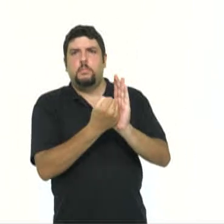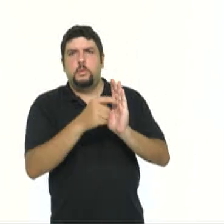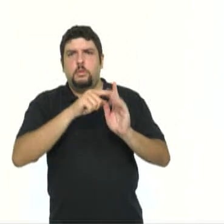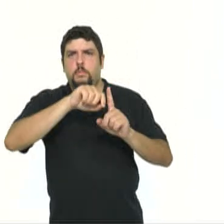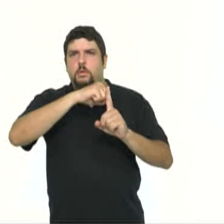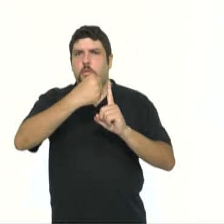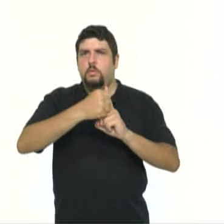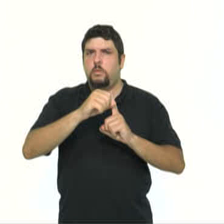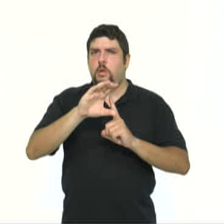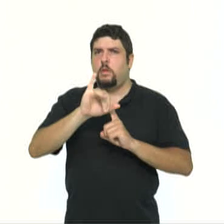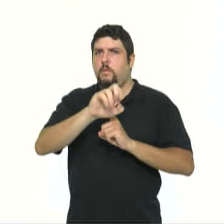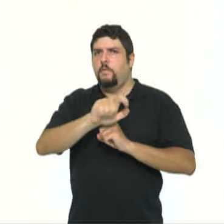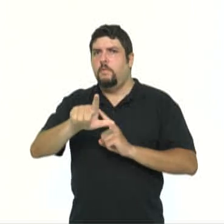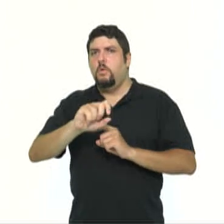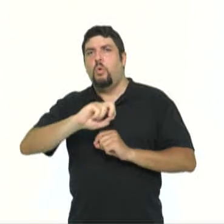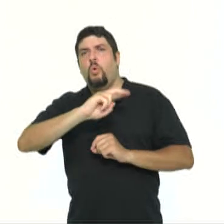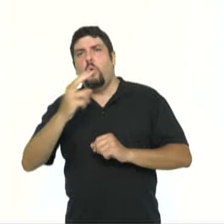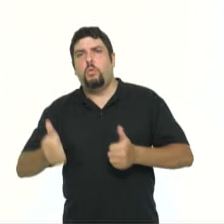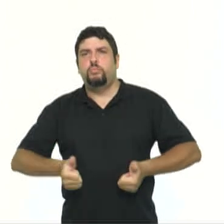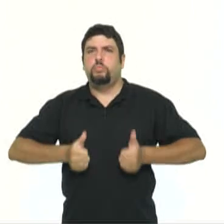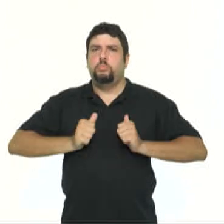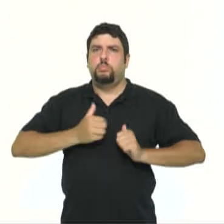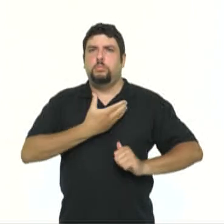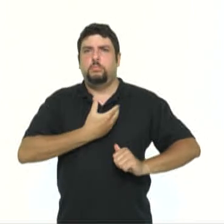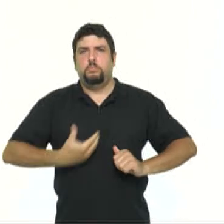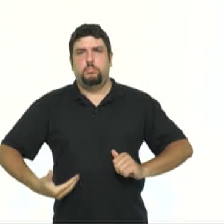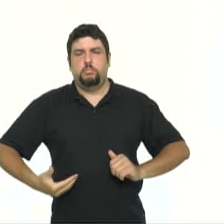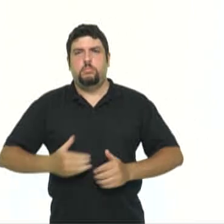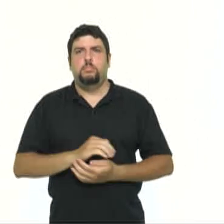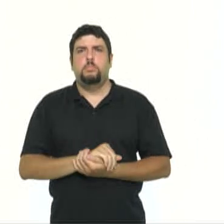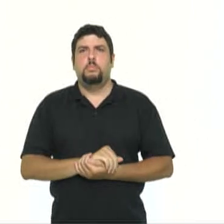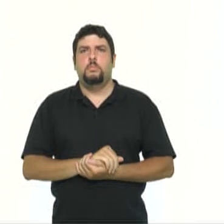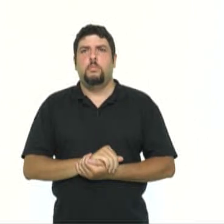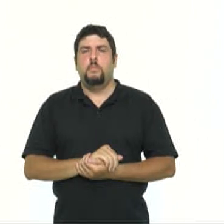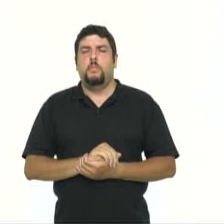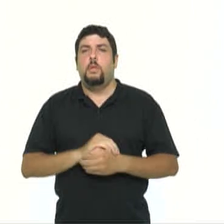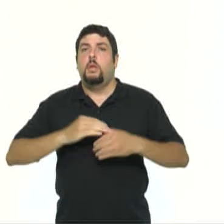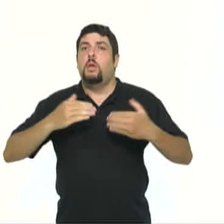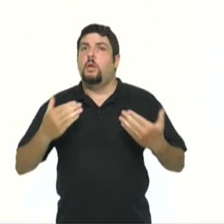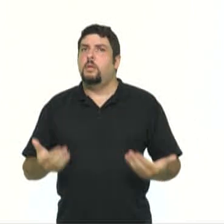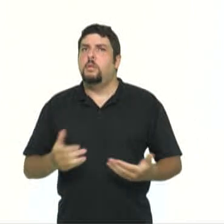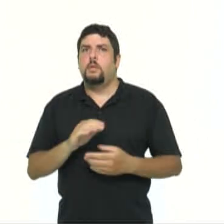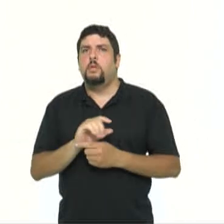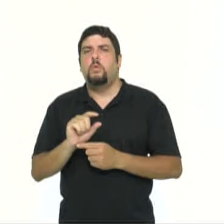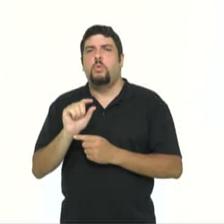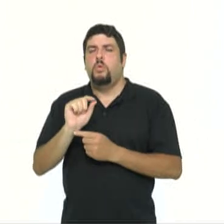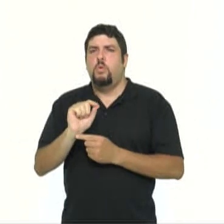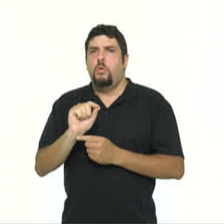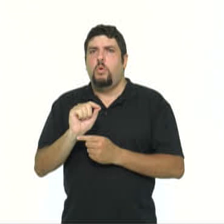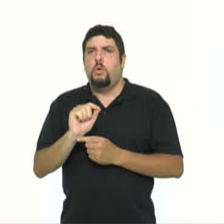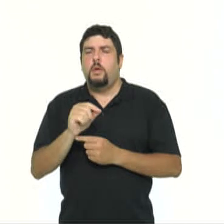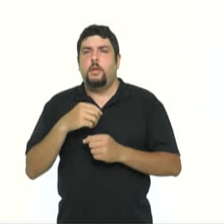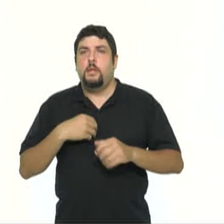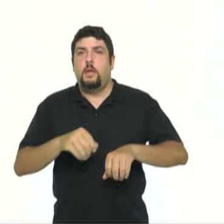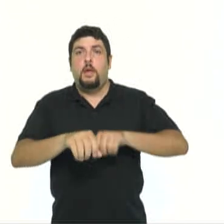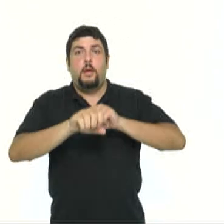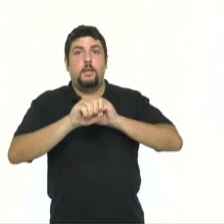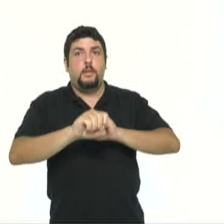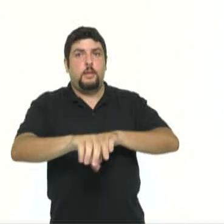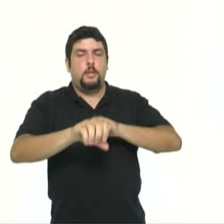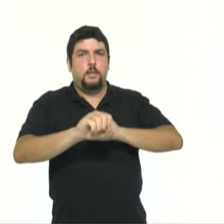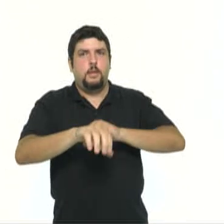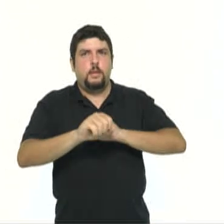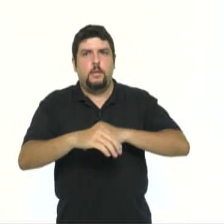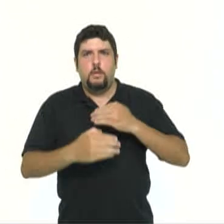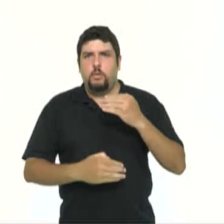civil, seja por passividade governamental. Portanto, haja vista que a educação é fundamental para o